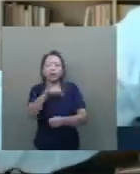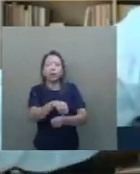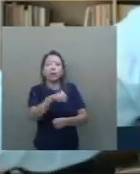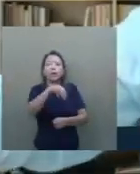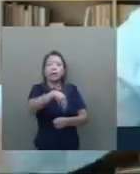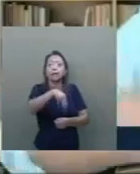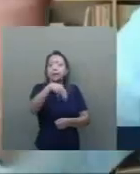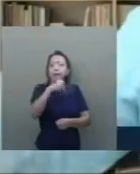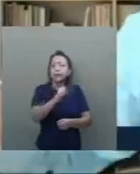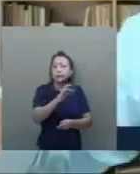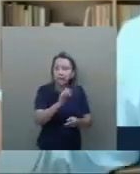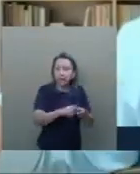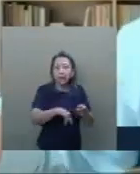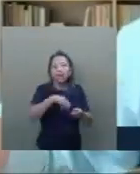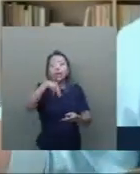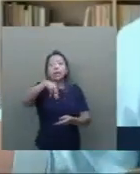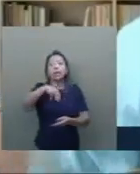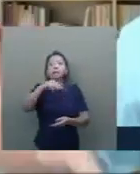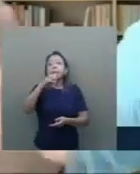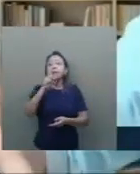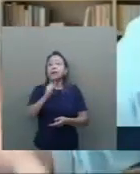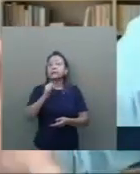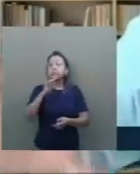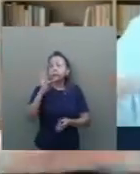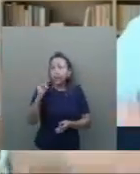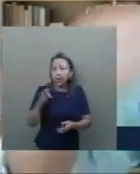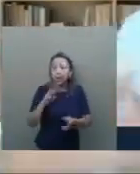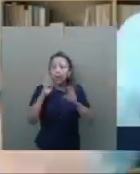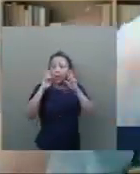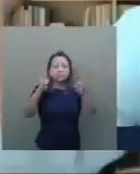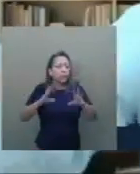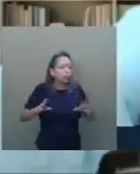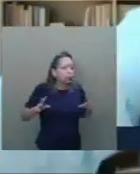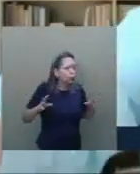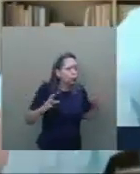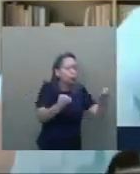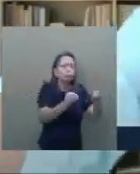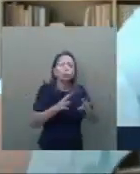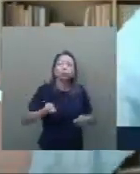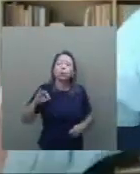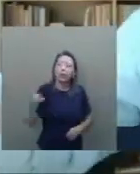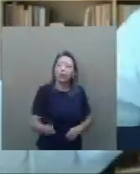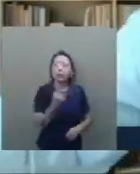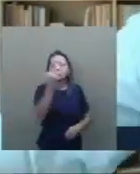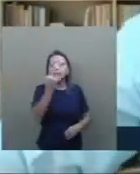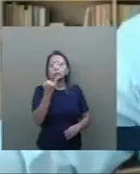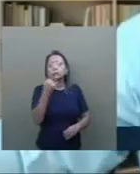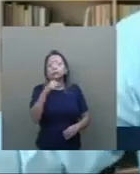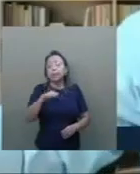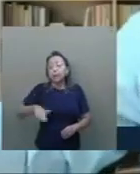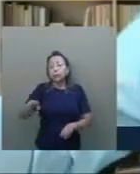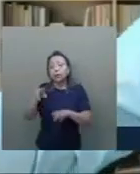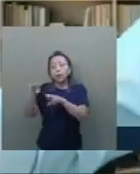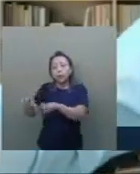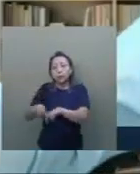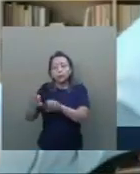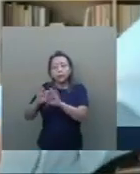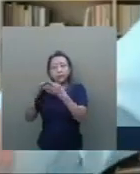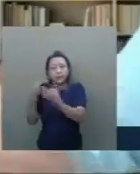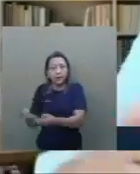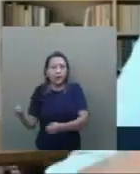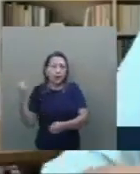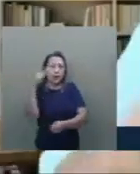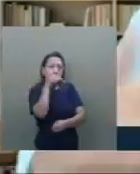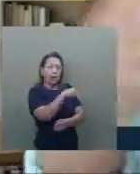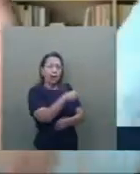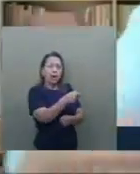teto. E respeito muito a todos. E todos são importantes, tanto o agricultor familiar como também